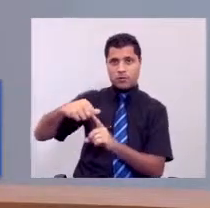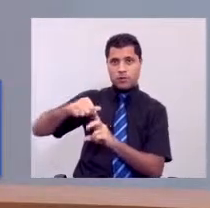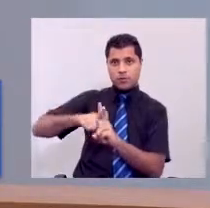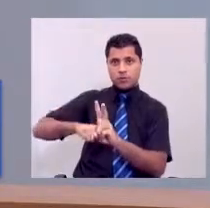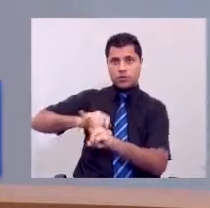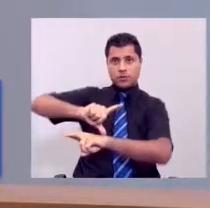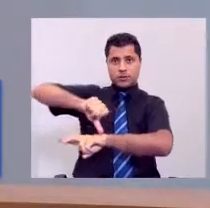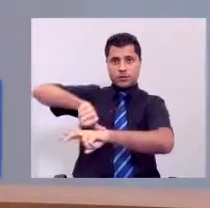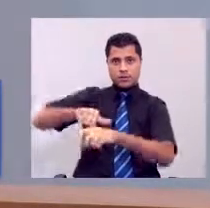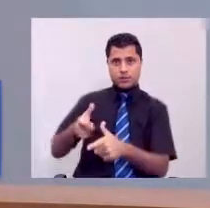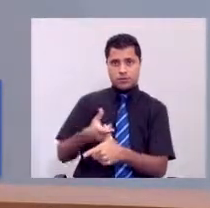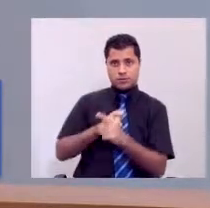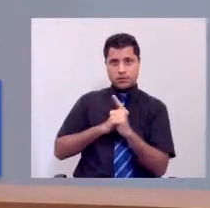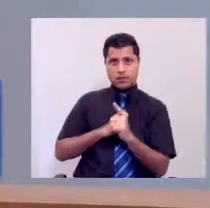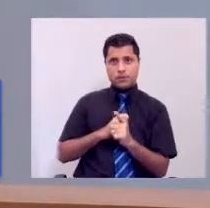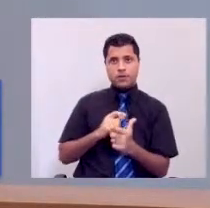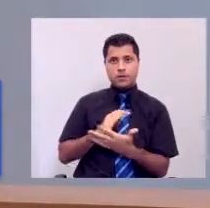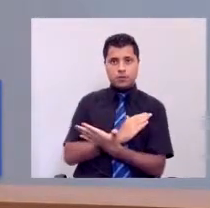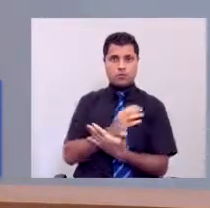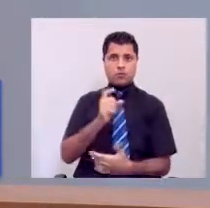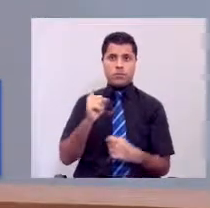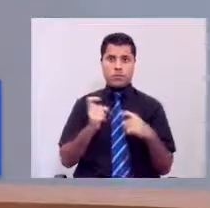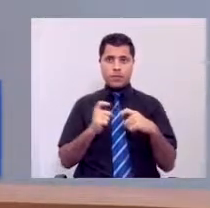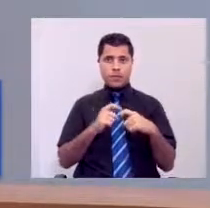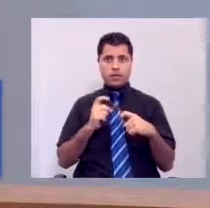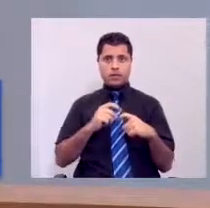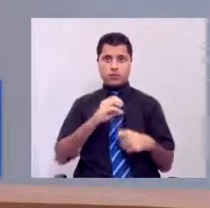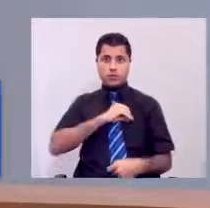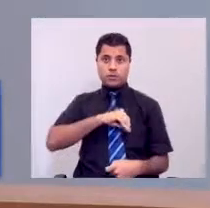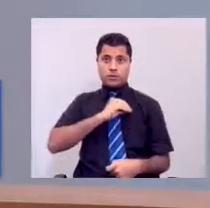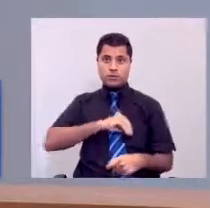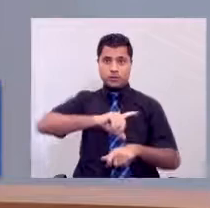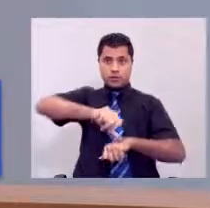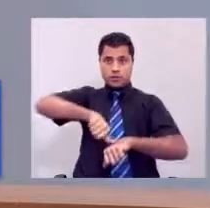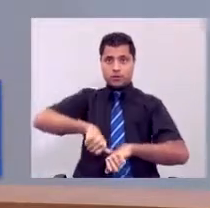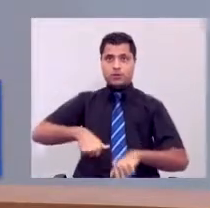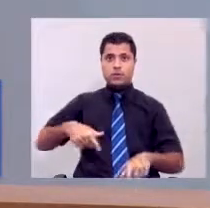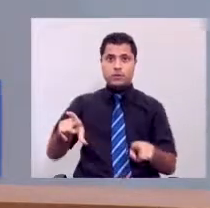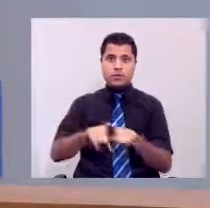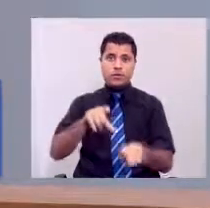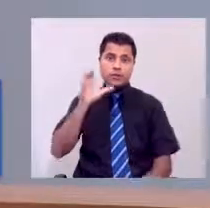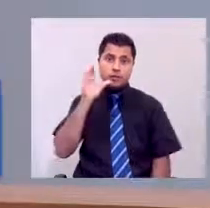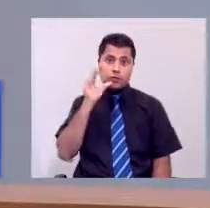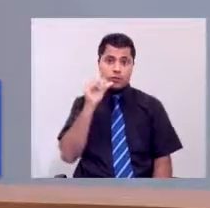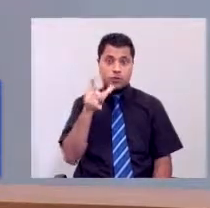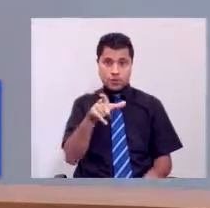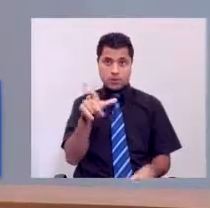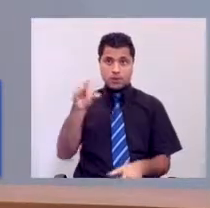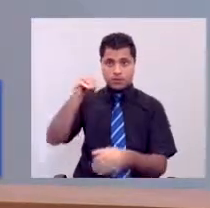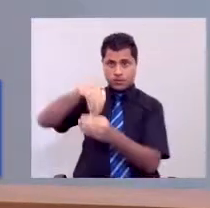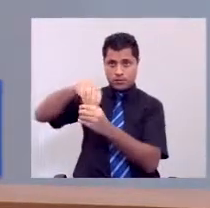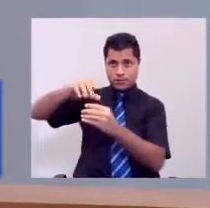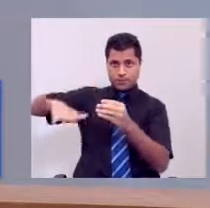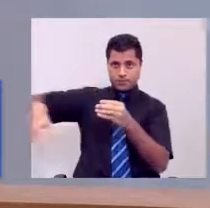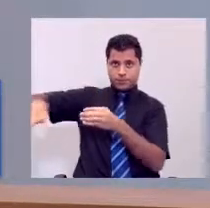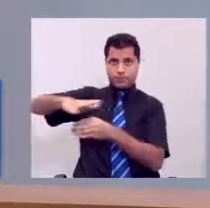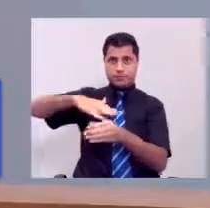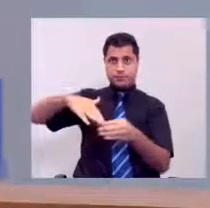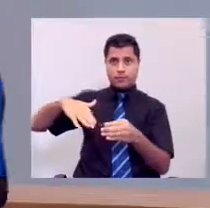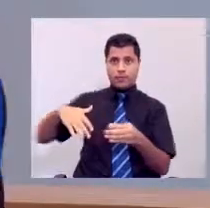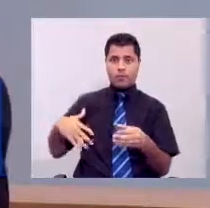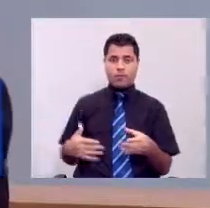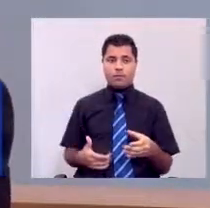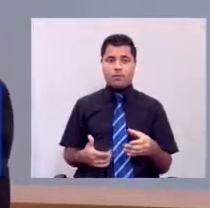atraso do salário dos médicos, e apenas os médicos, funcionários do banco, os funcionários do